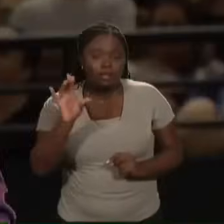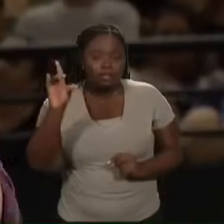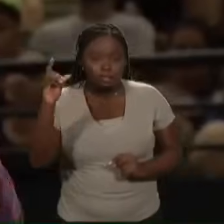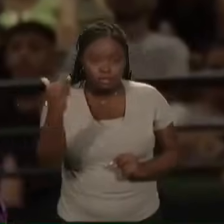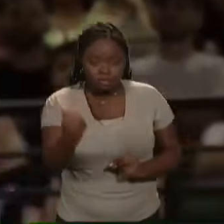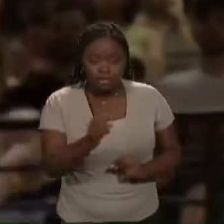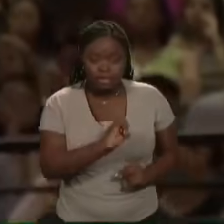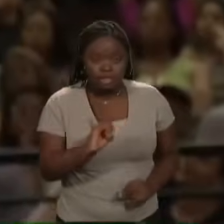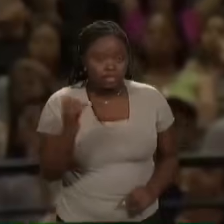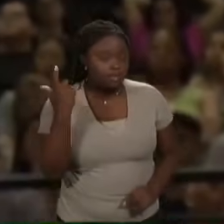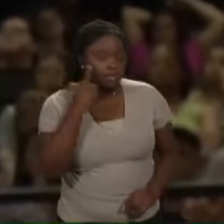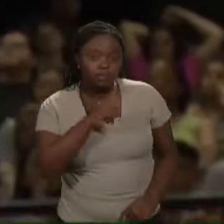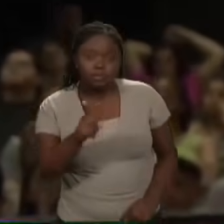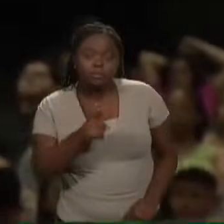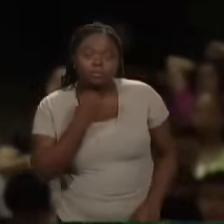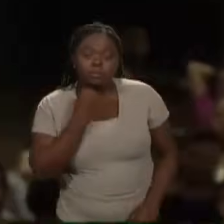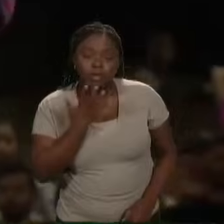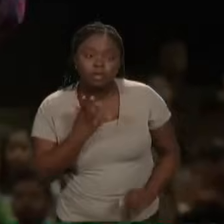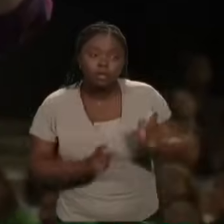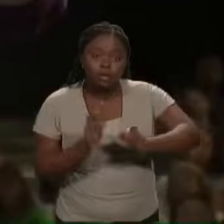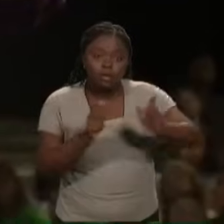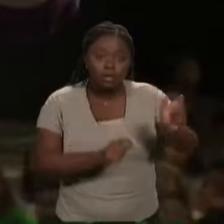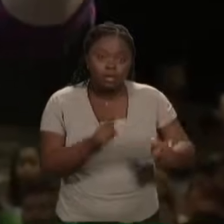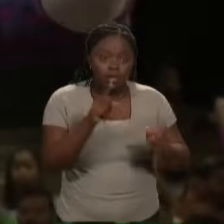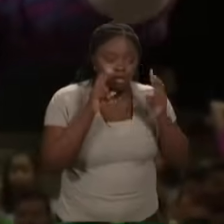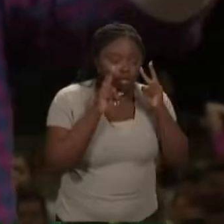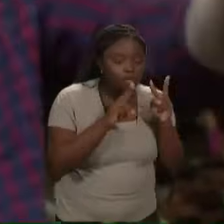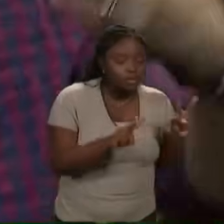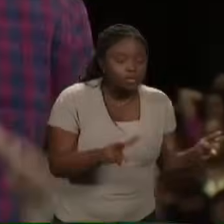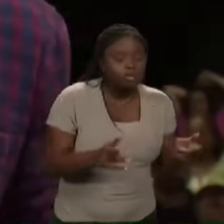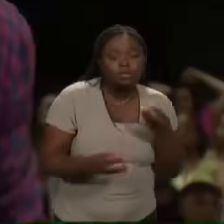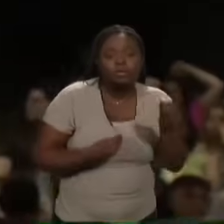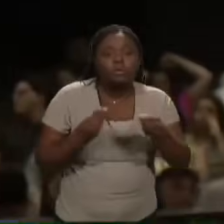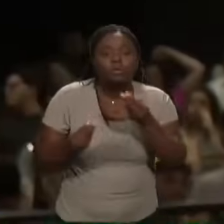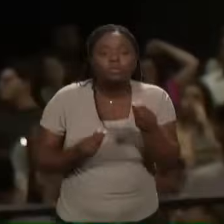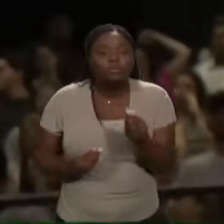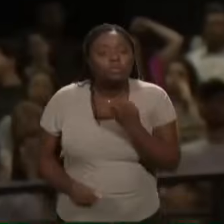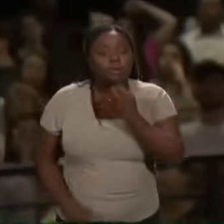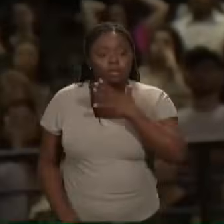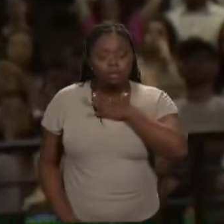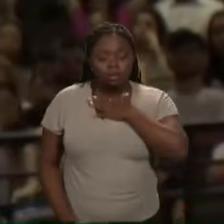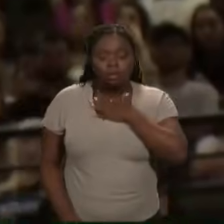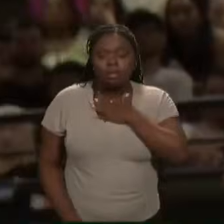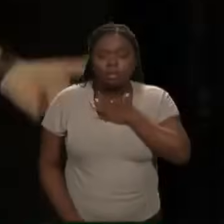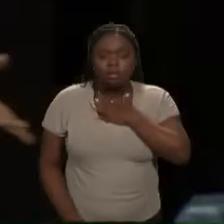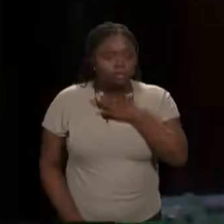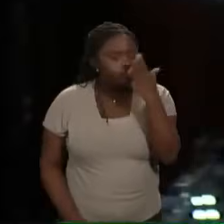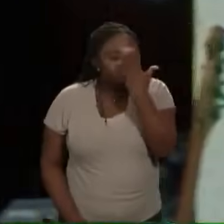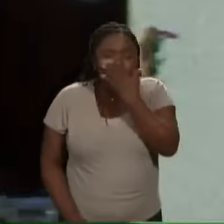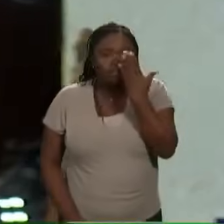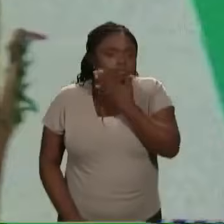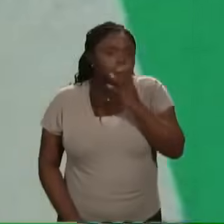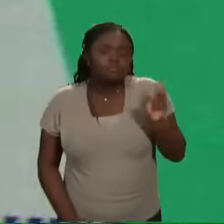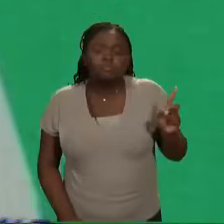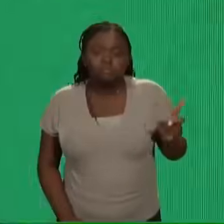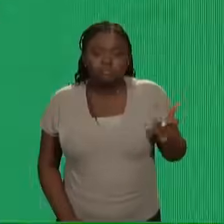não consegue ficar bem com o seu semelhante, a quem você vê, como é que você não consegue ficar bem comigo, que você não vê?